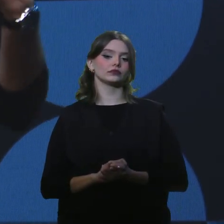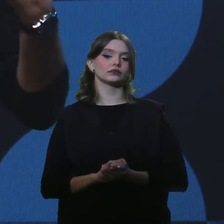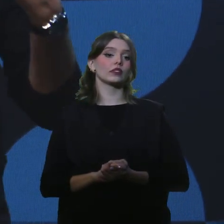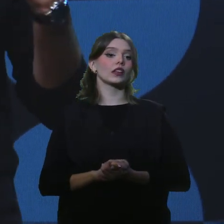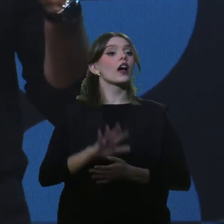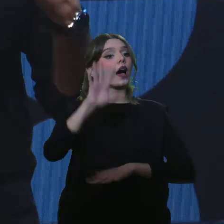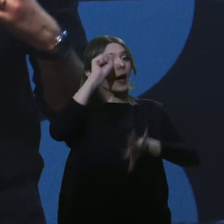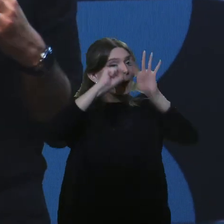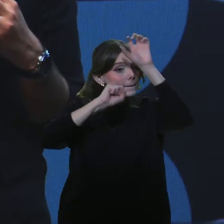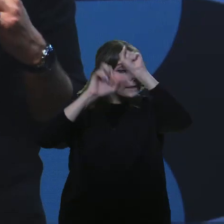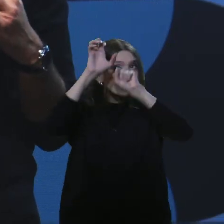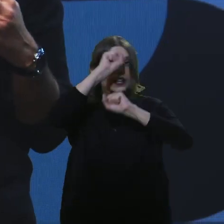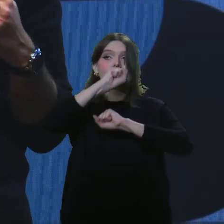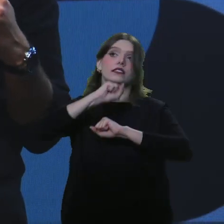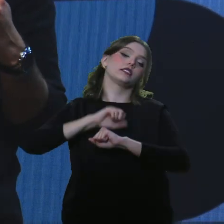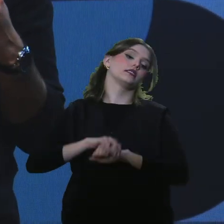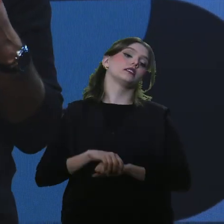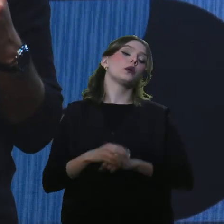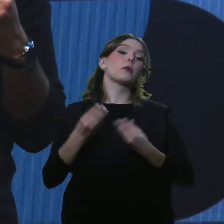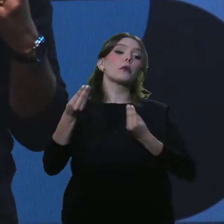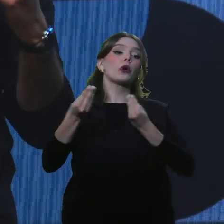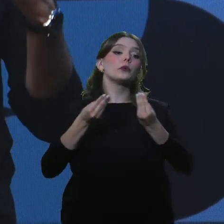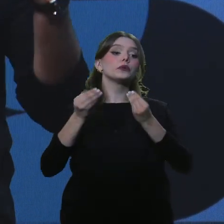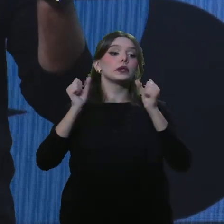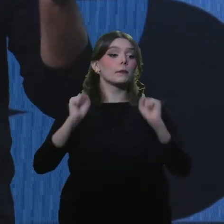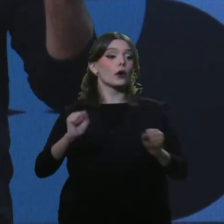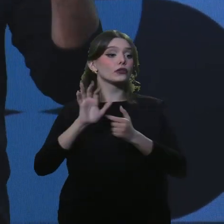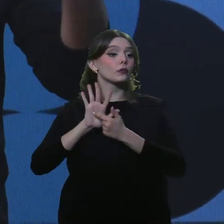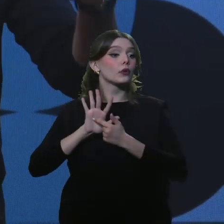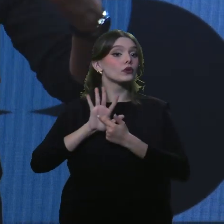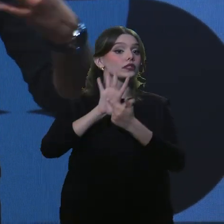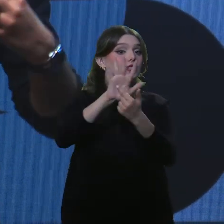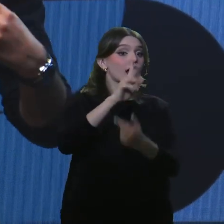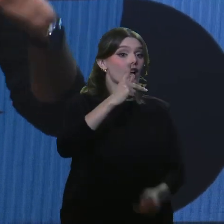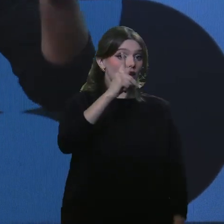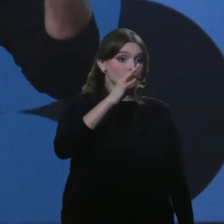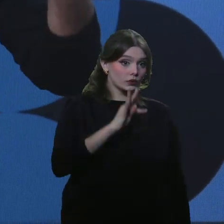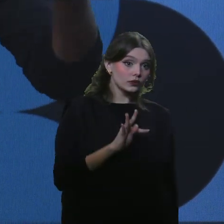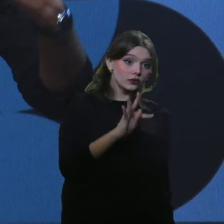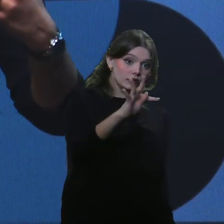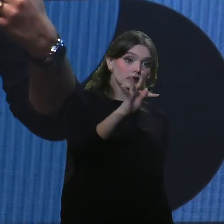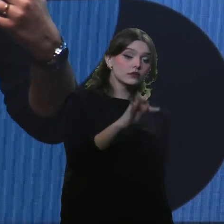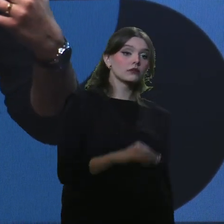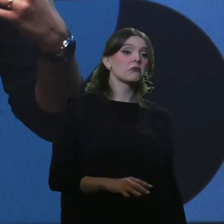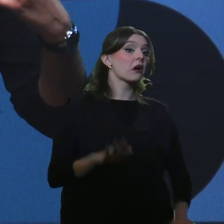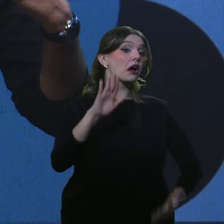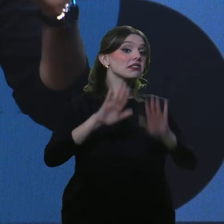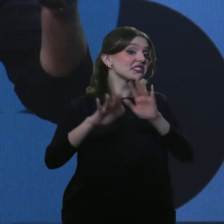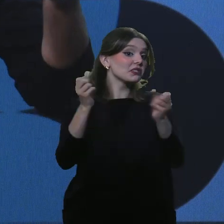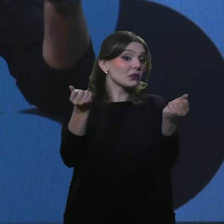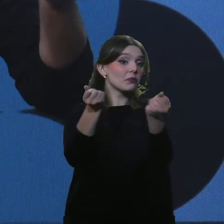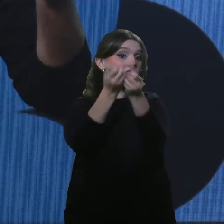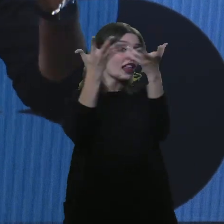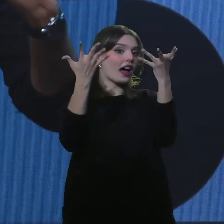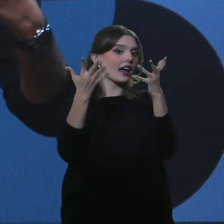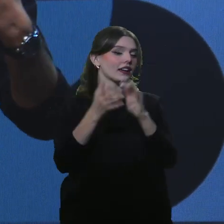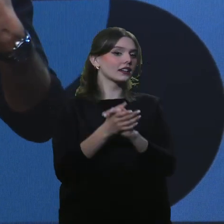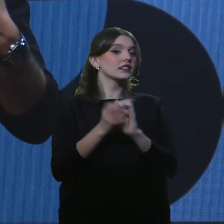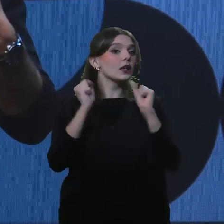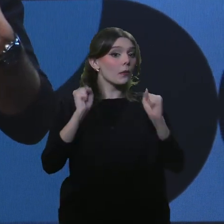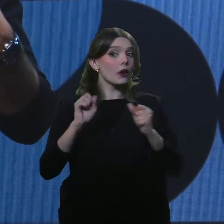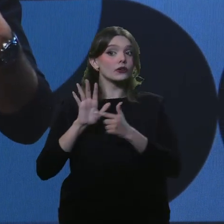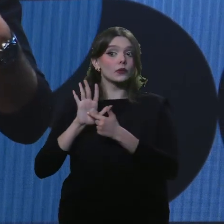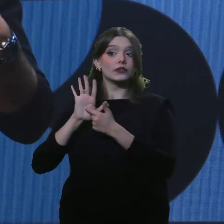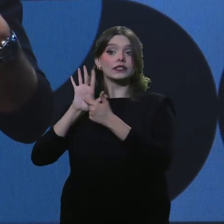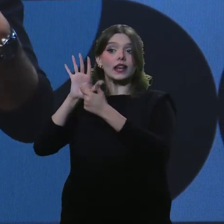Aprenda a contar as tuas histórias. Deus tem te dado milagres, testemunhos. Aprenda a contar.